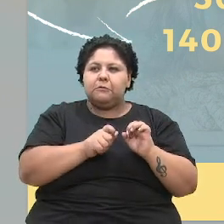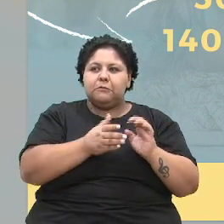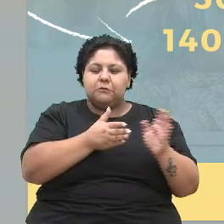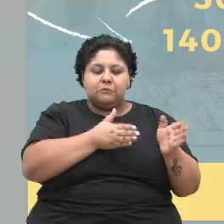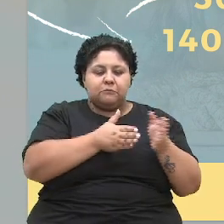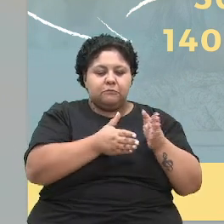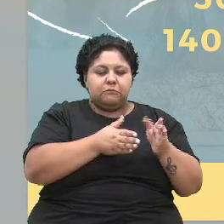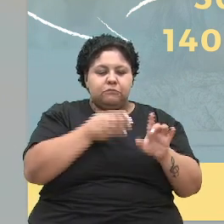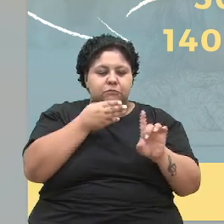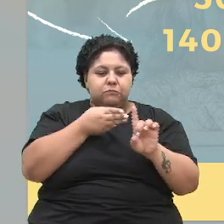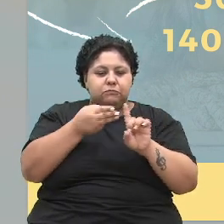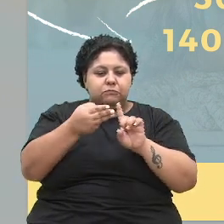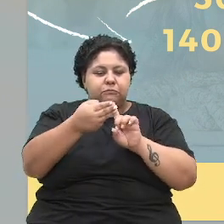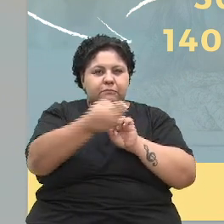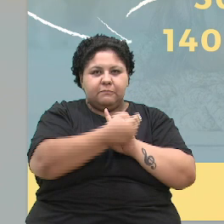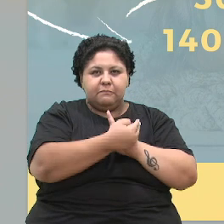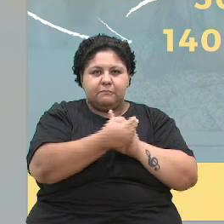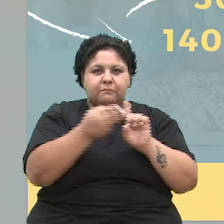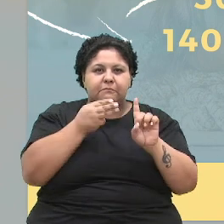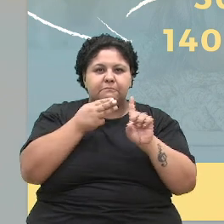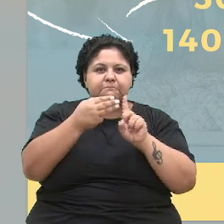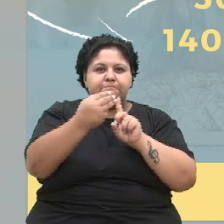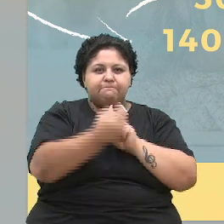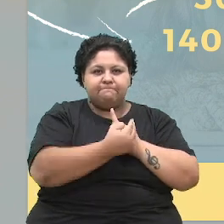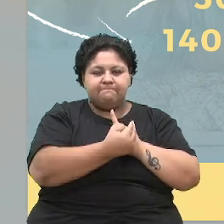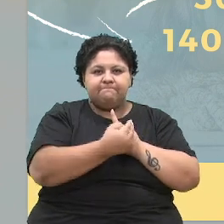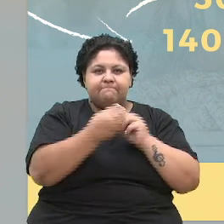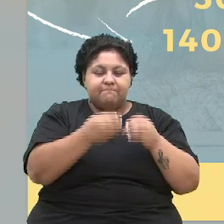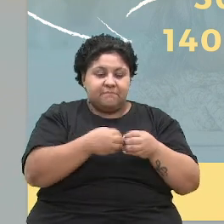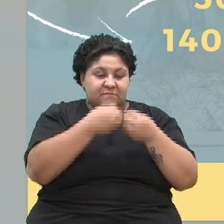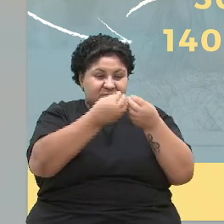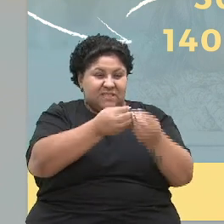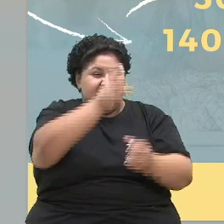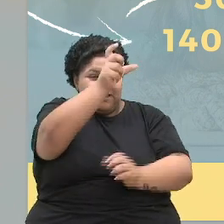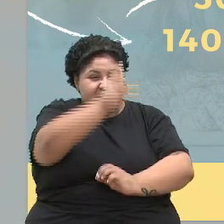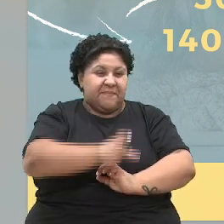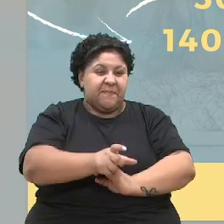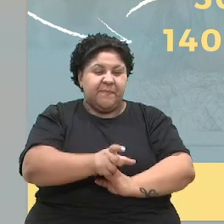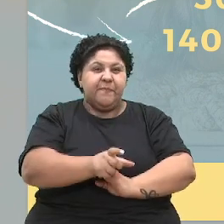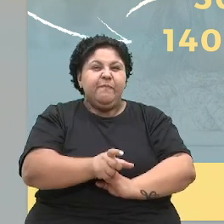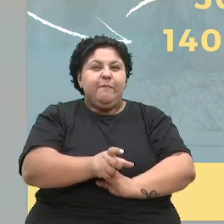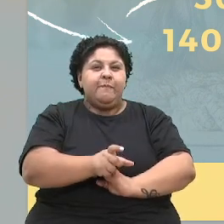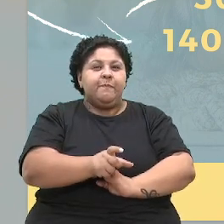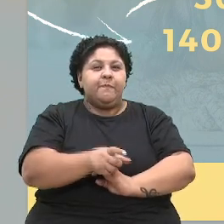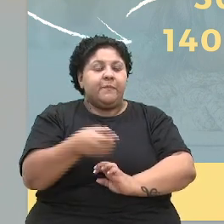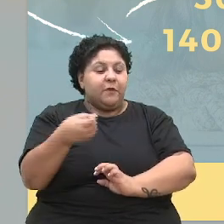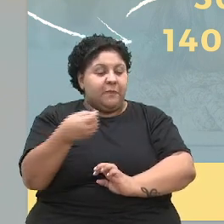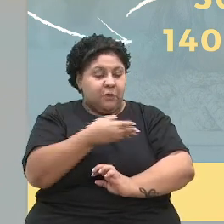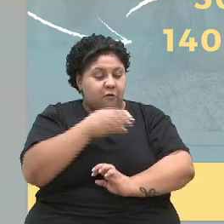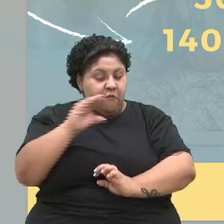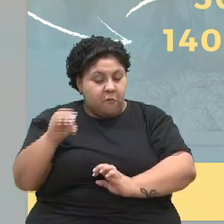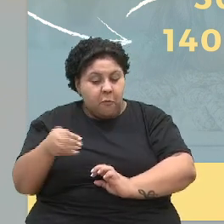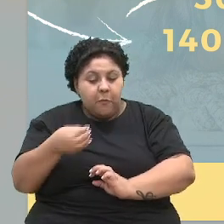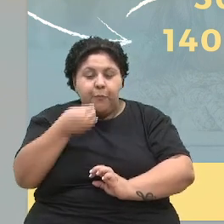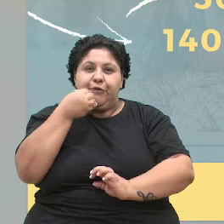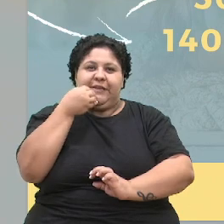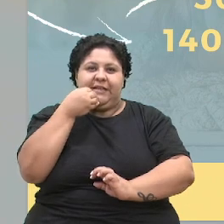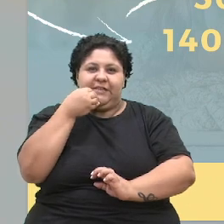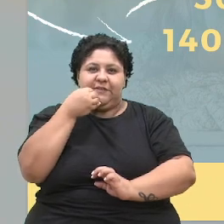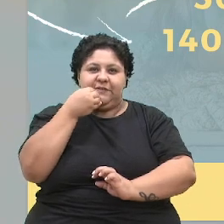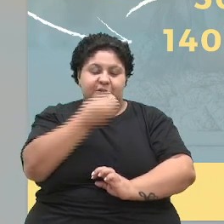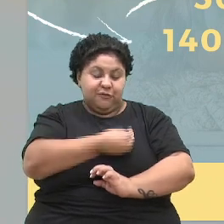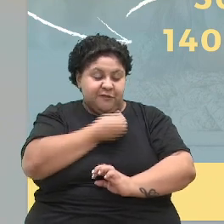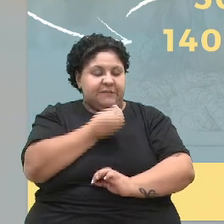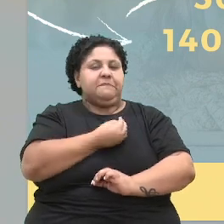mercado de trabalho, de fato, dando a estas pessoas uma nova chance, uma nova oportunidade de